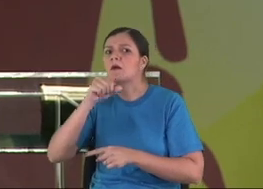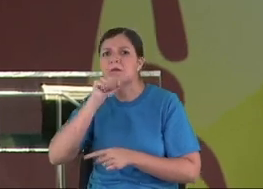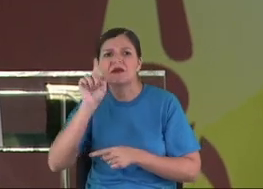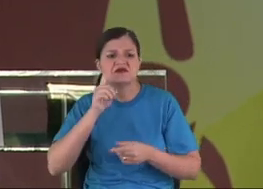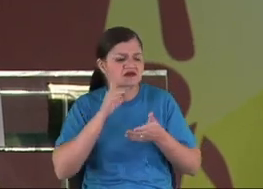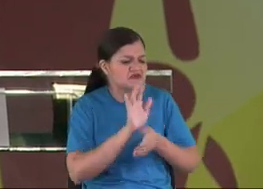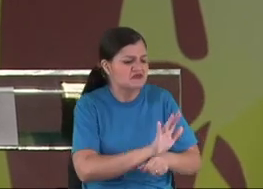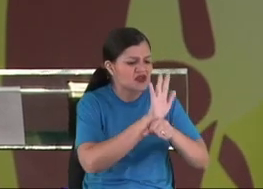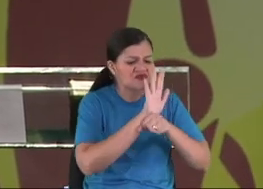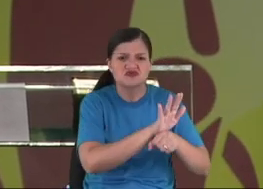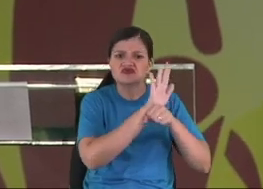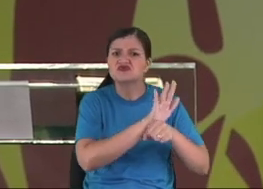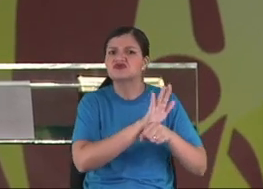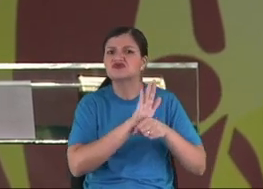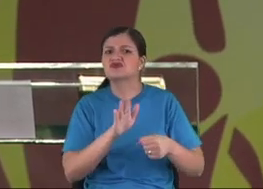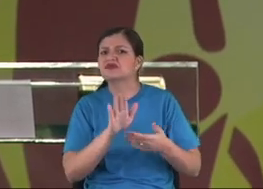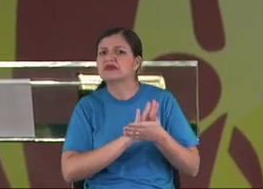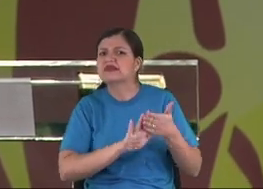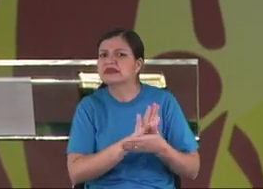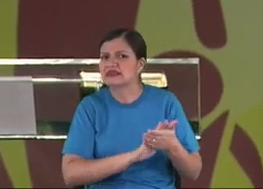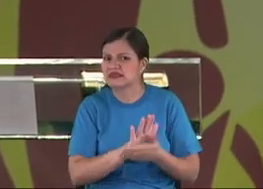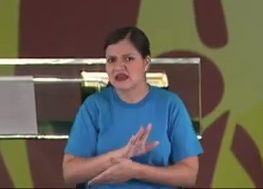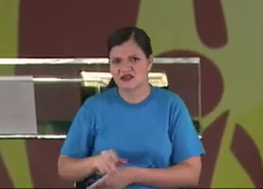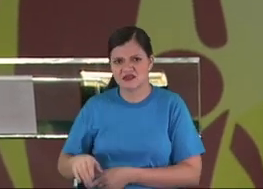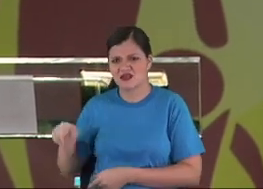Você é um bicho sem vergonha.